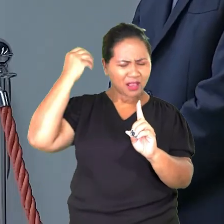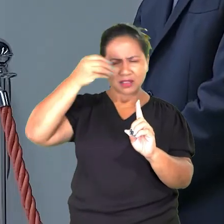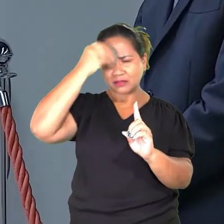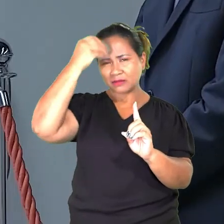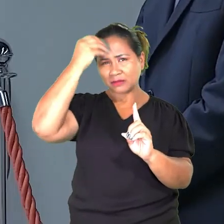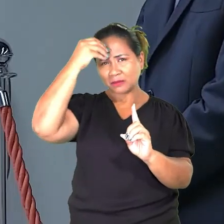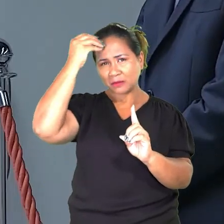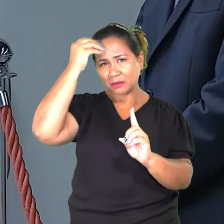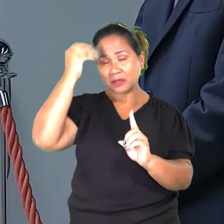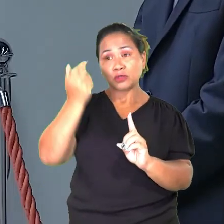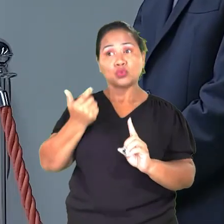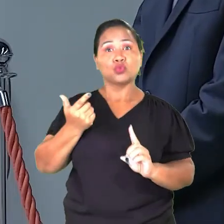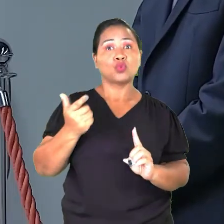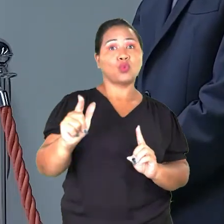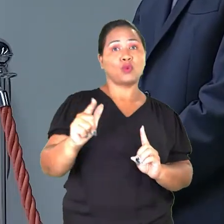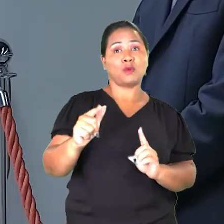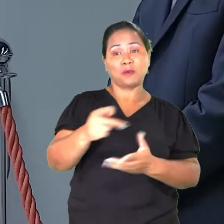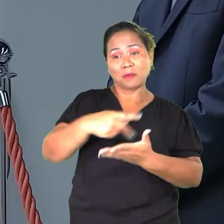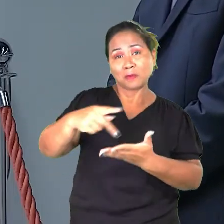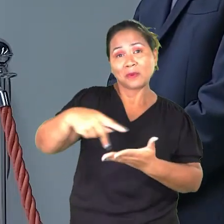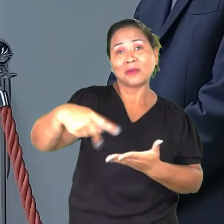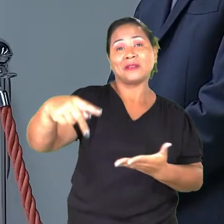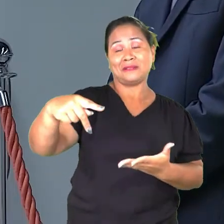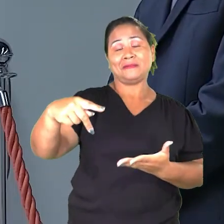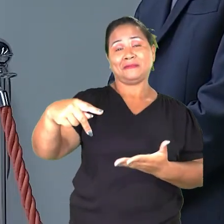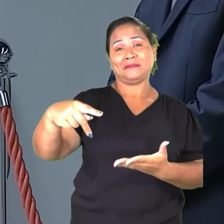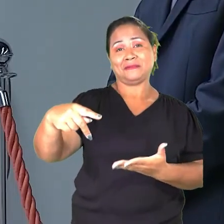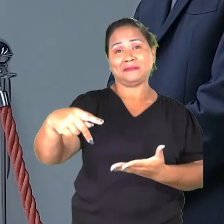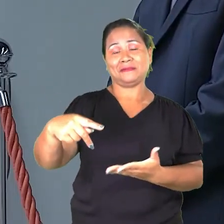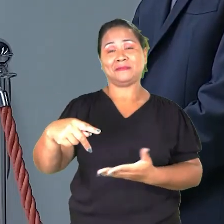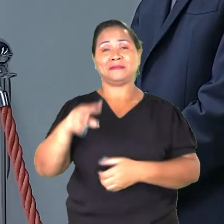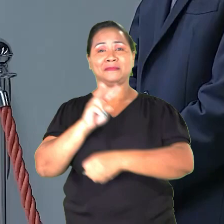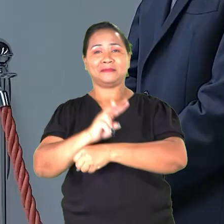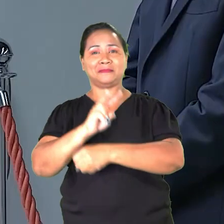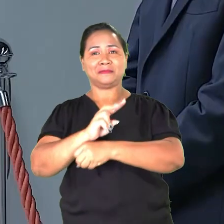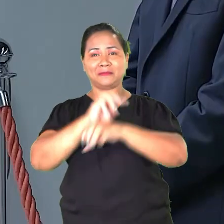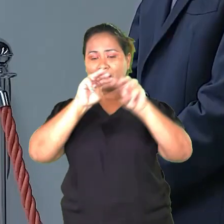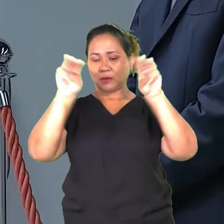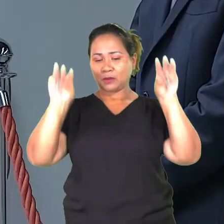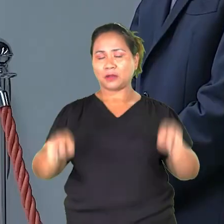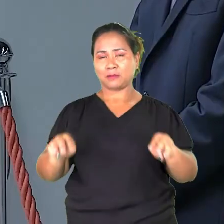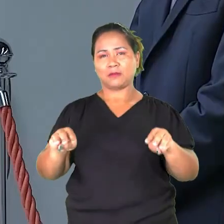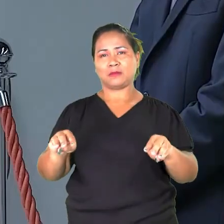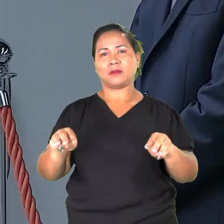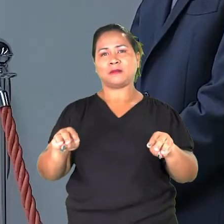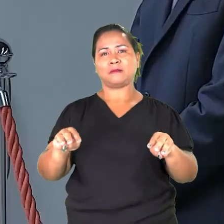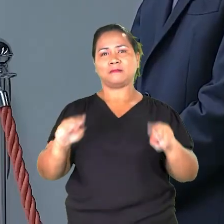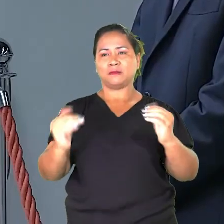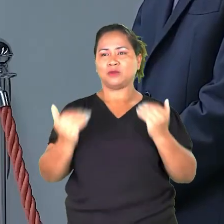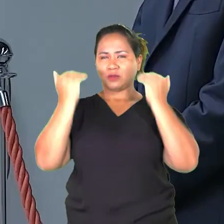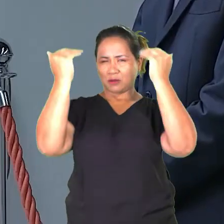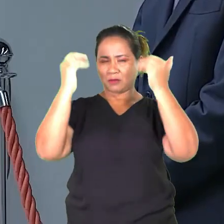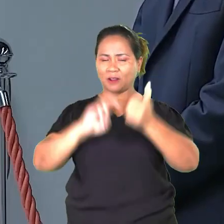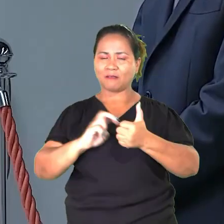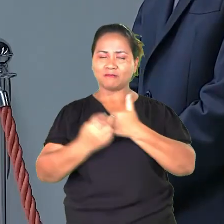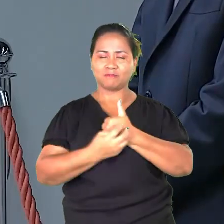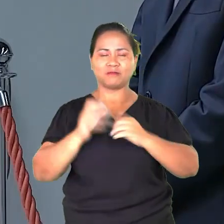do poeta e anjo tutelar dele no Museu do Tribunal de Justiça.